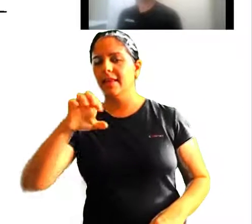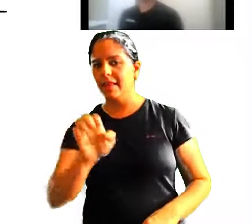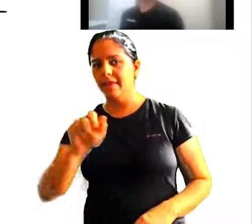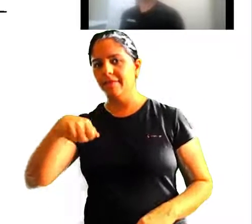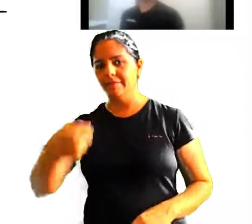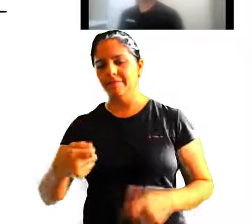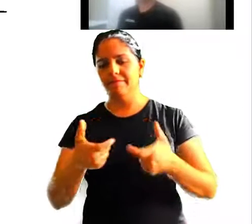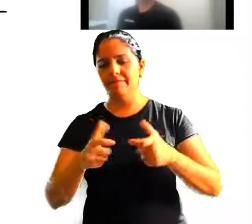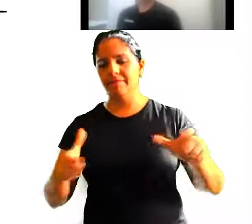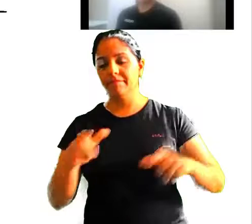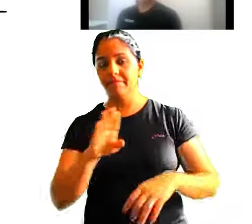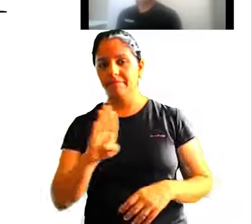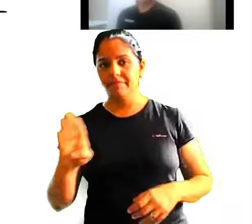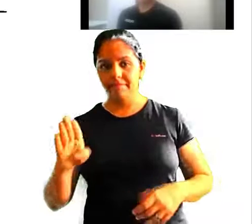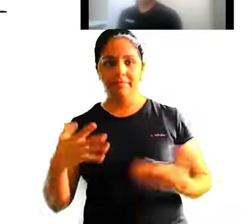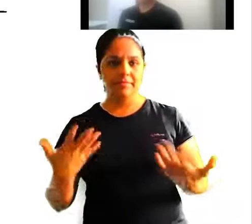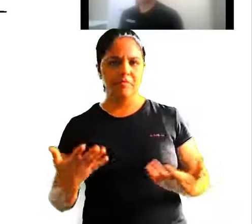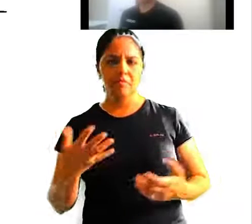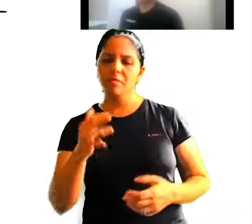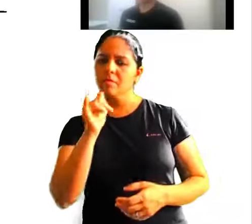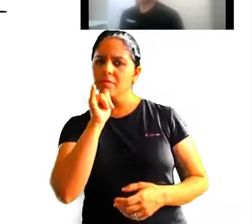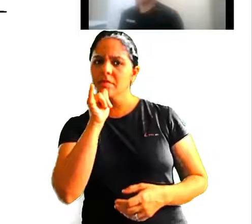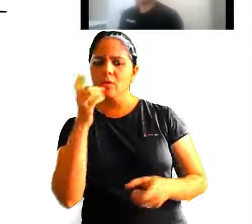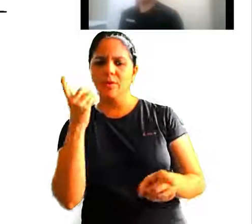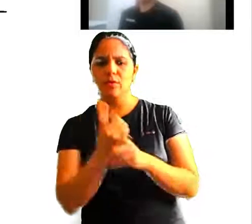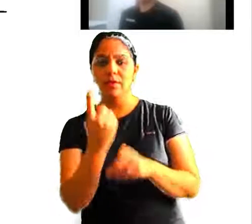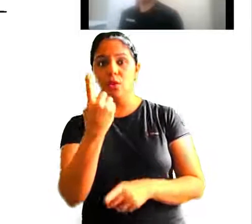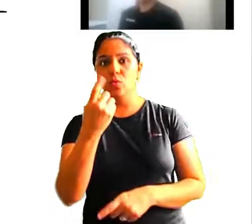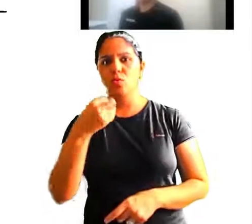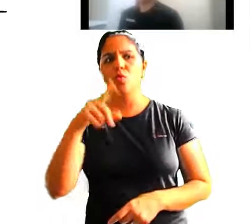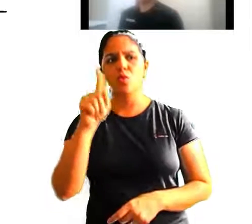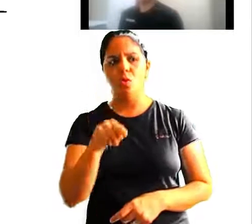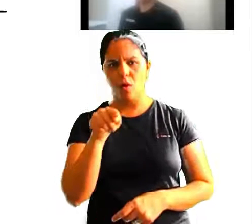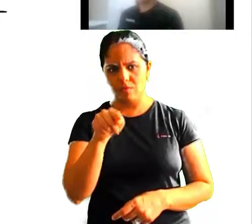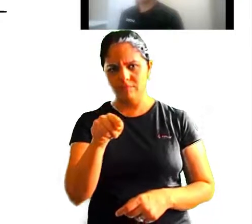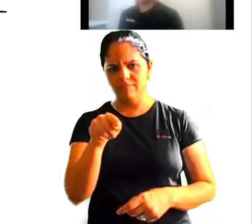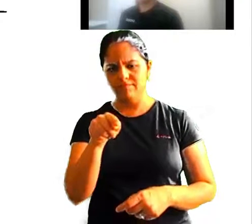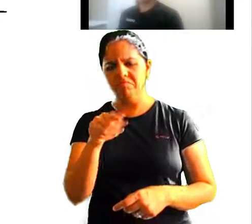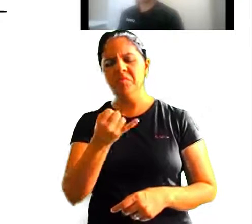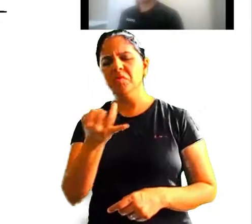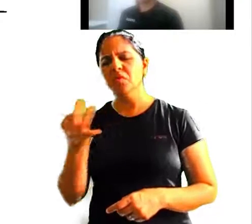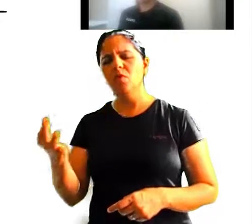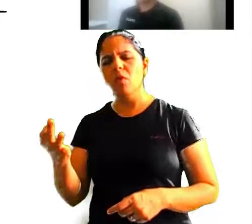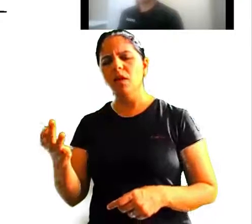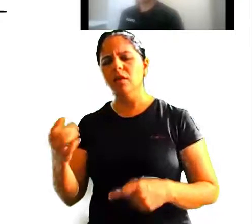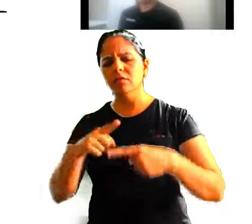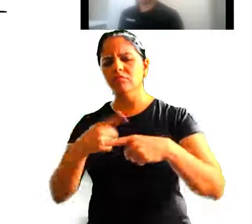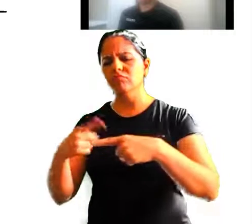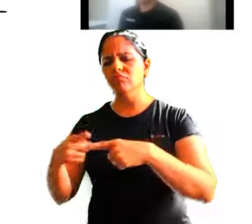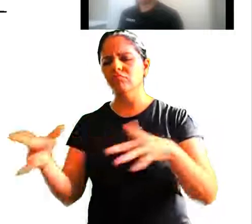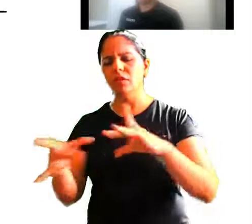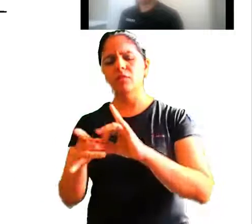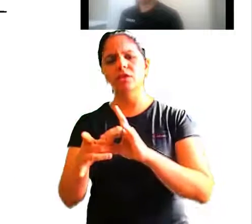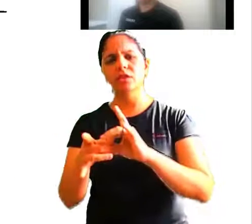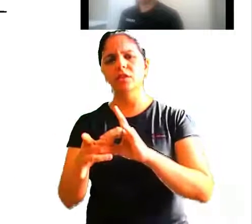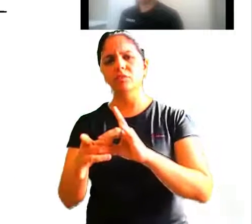esses elementos estão ligados em série. Né? Então, a definição é: encontrei um